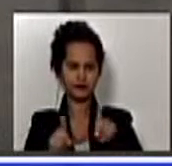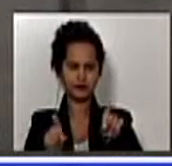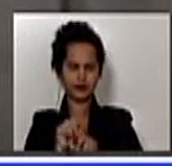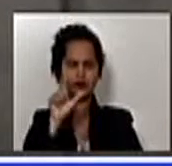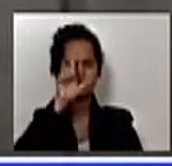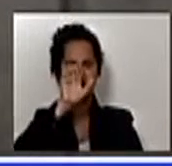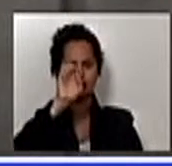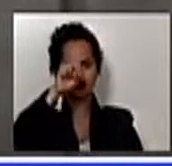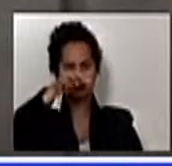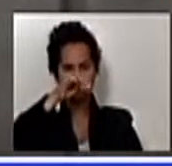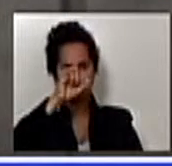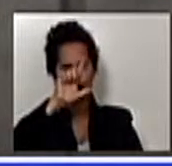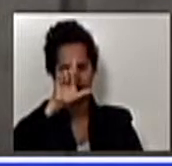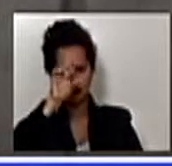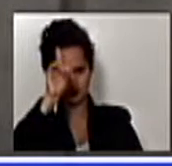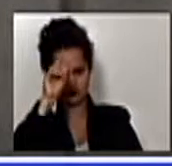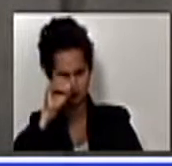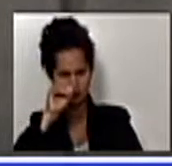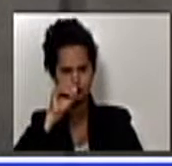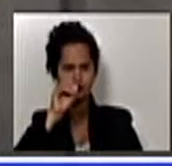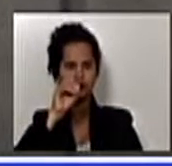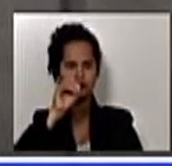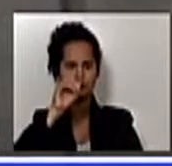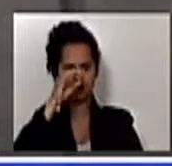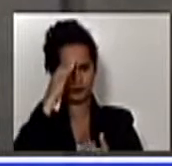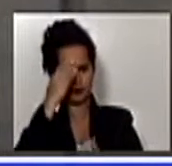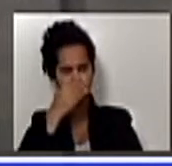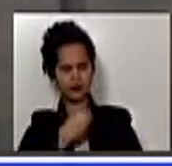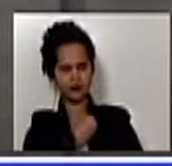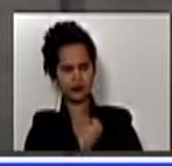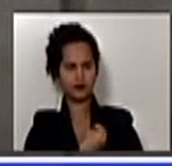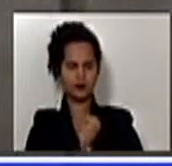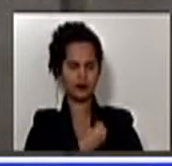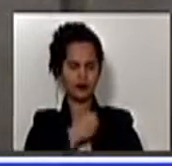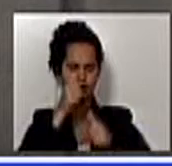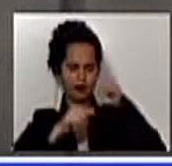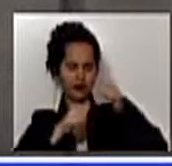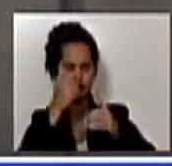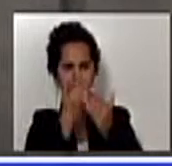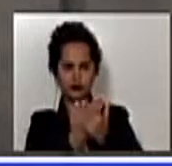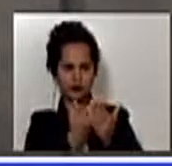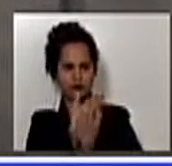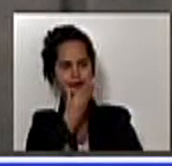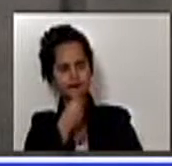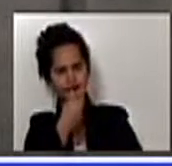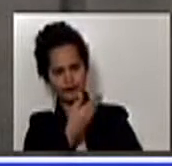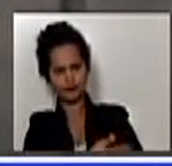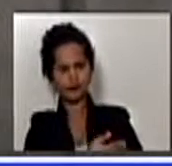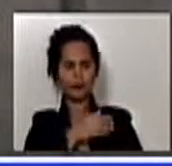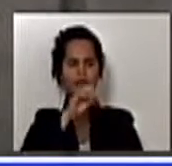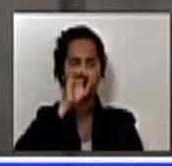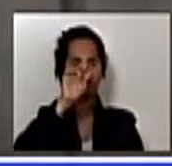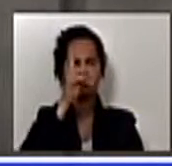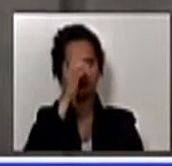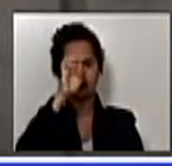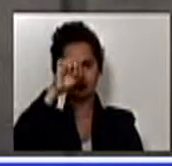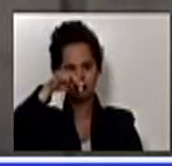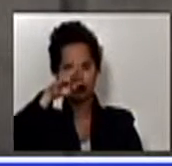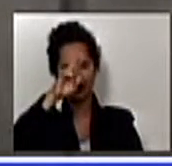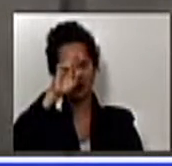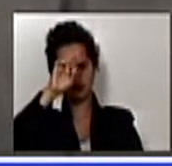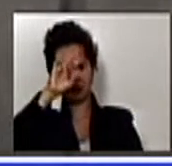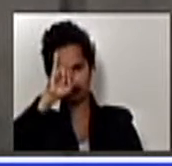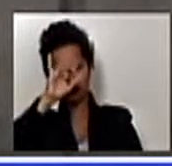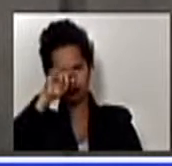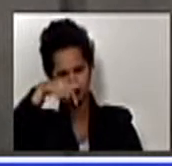Lenildo José de Oliveira, supervisor de estudos, Henrique dos Santos, apoio técnico, Gustavo